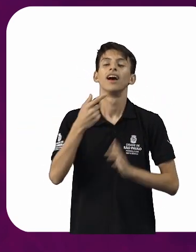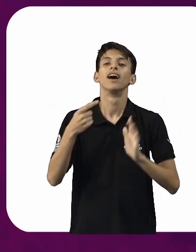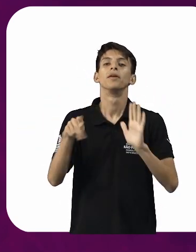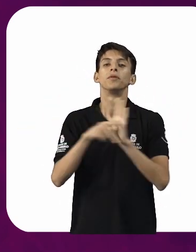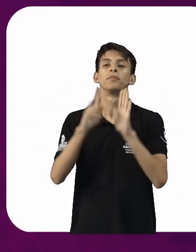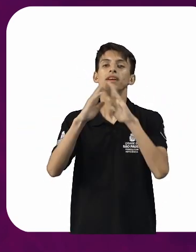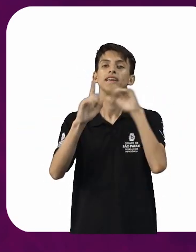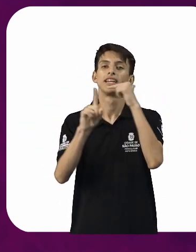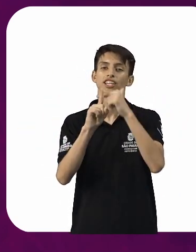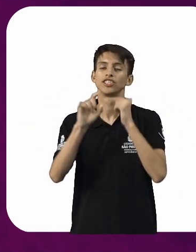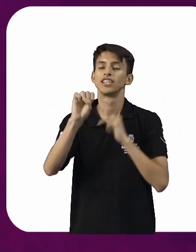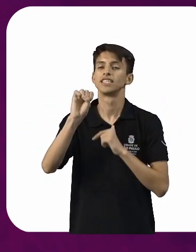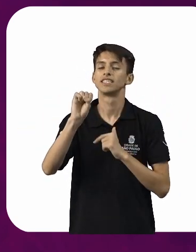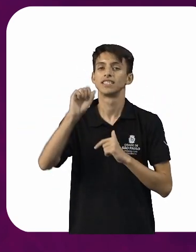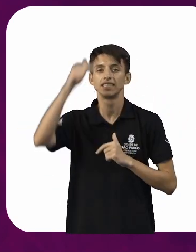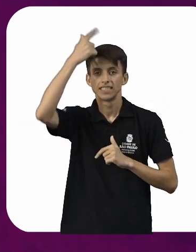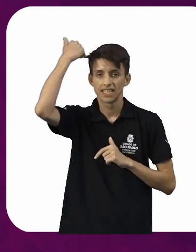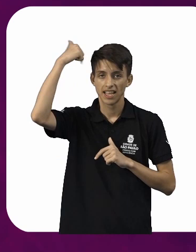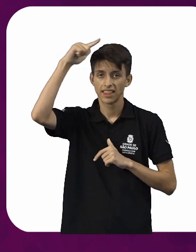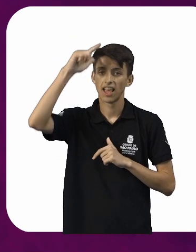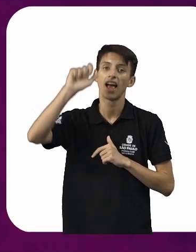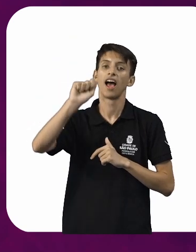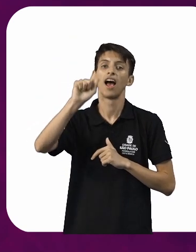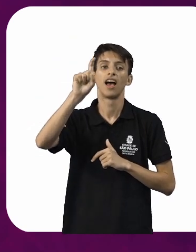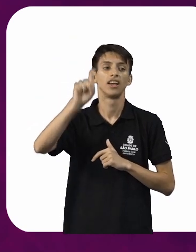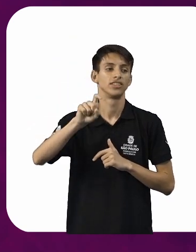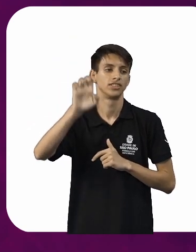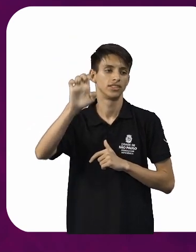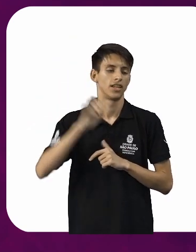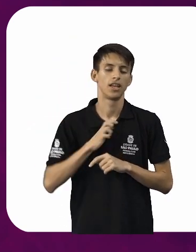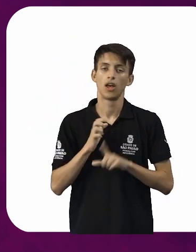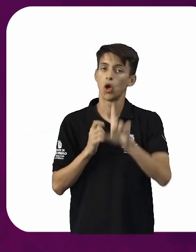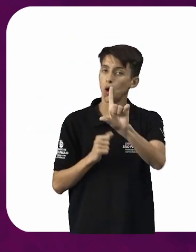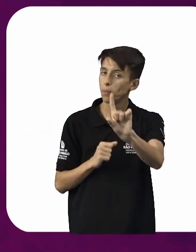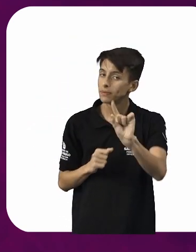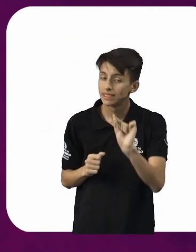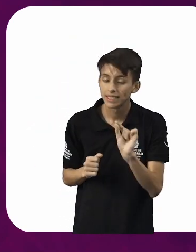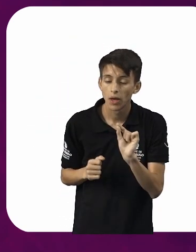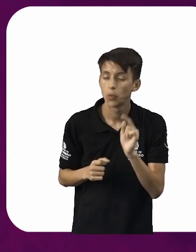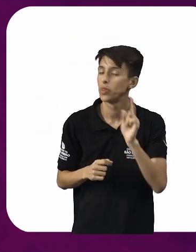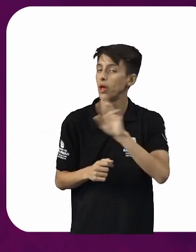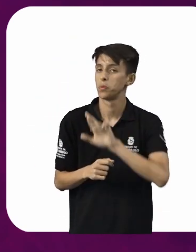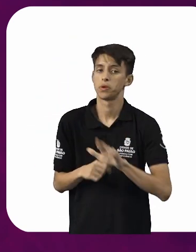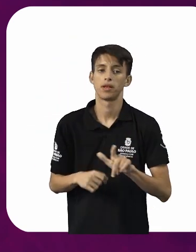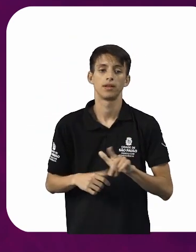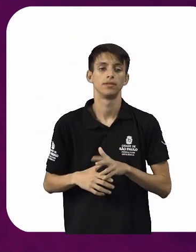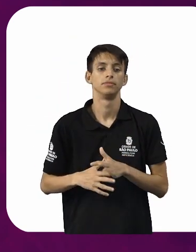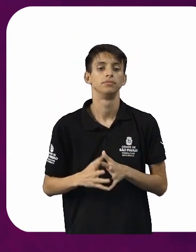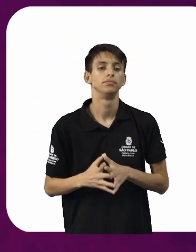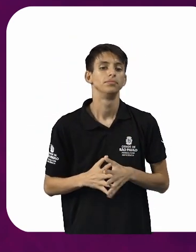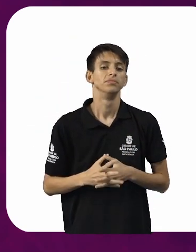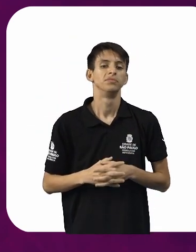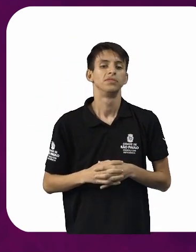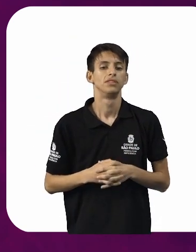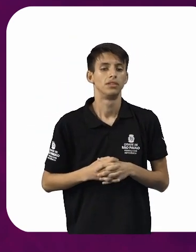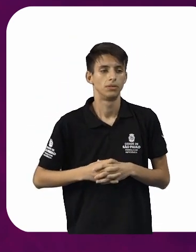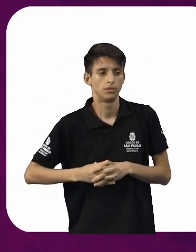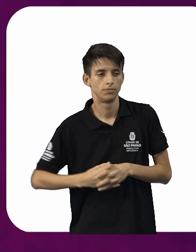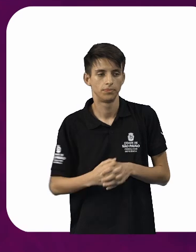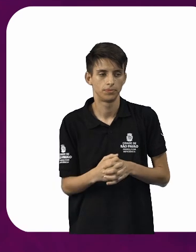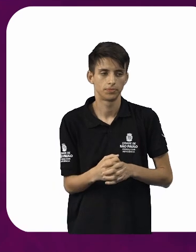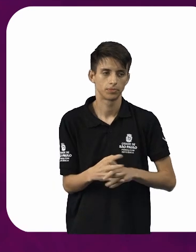é claro que é evidente que é um equívoco você falar em opção. Mas,